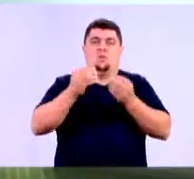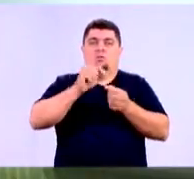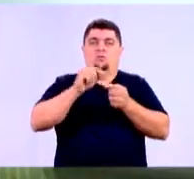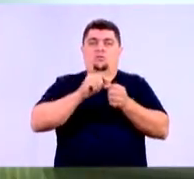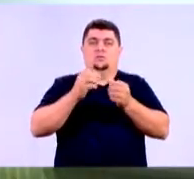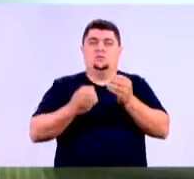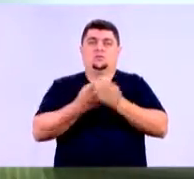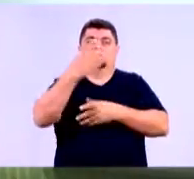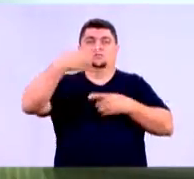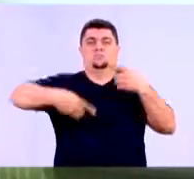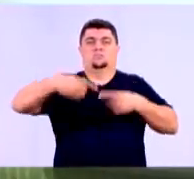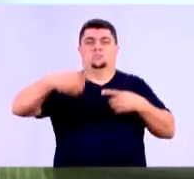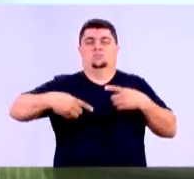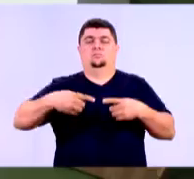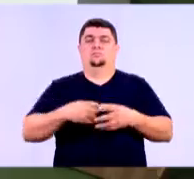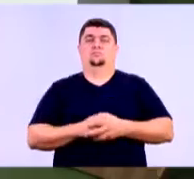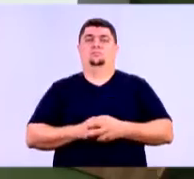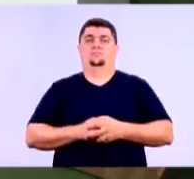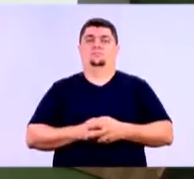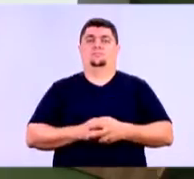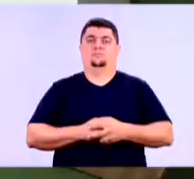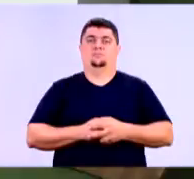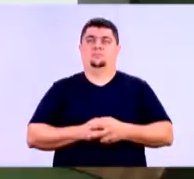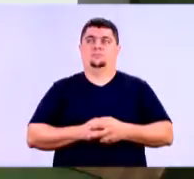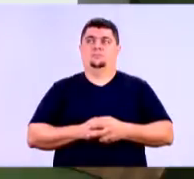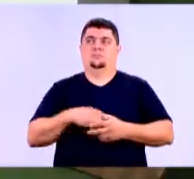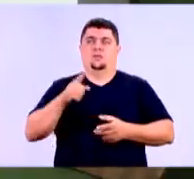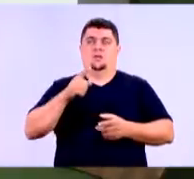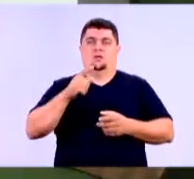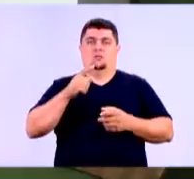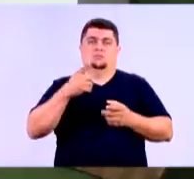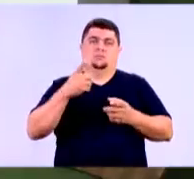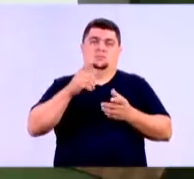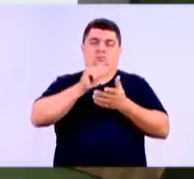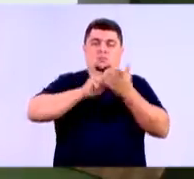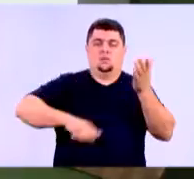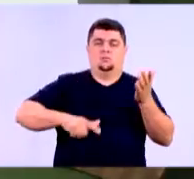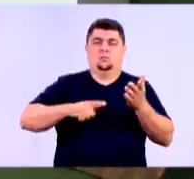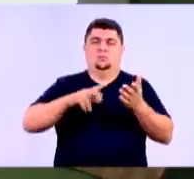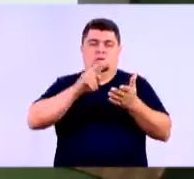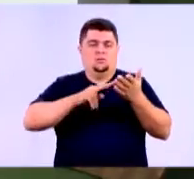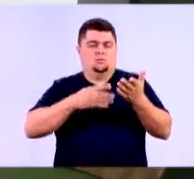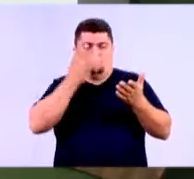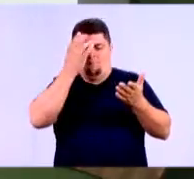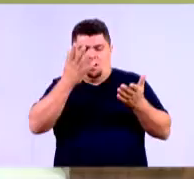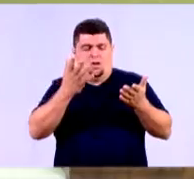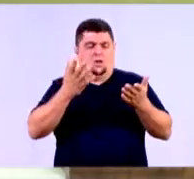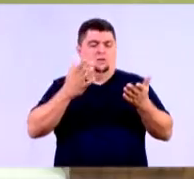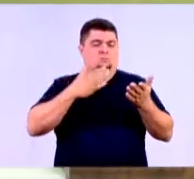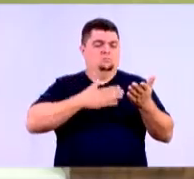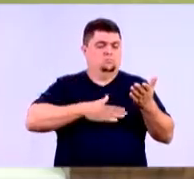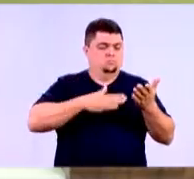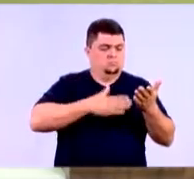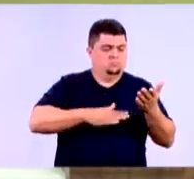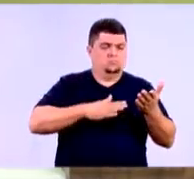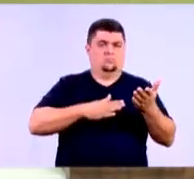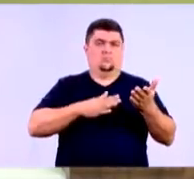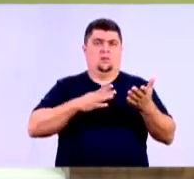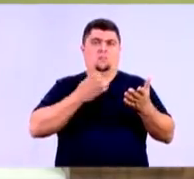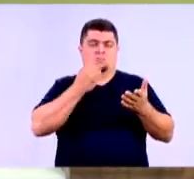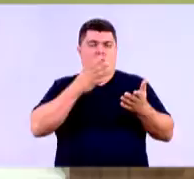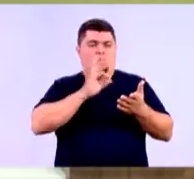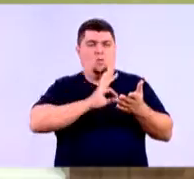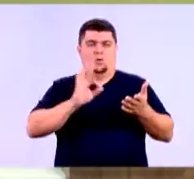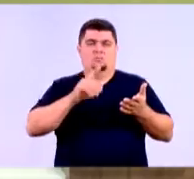de uma política de crédito. Exatamente. Esse material que a professora citou é de uma leitura bem tranquila, é um material elaborado com muita qualidade, eu